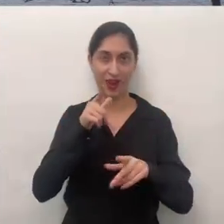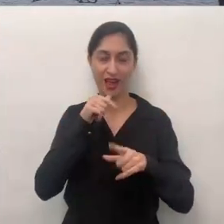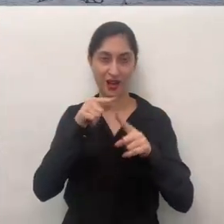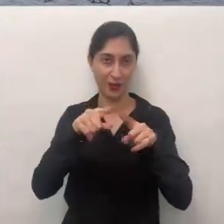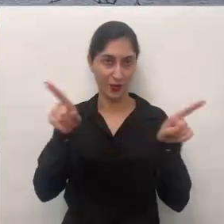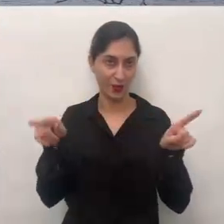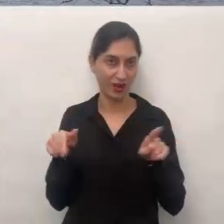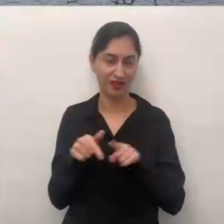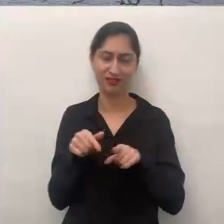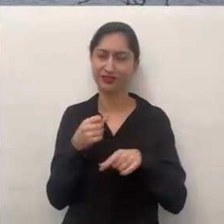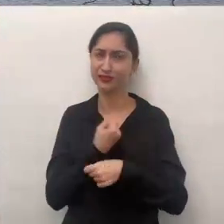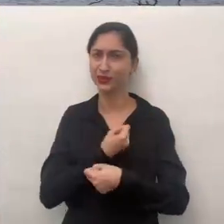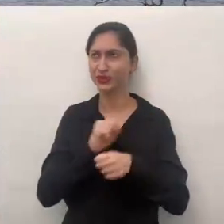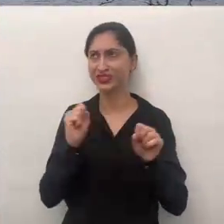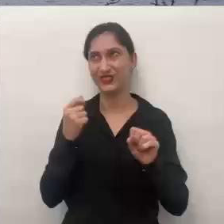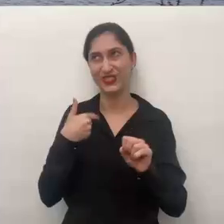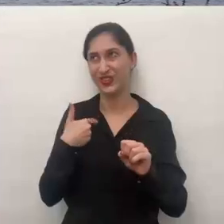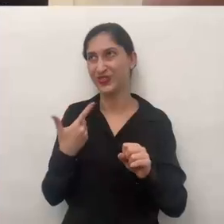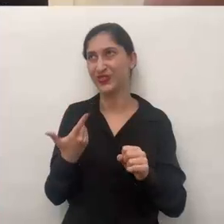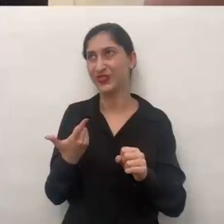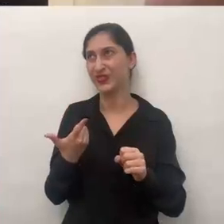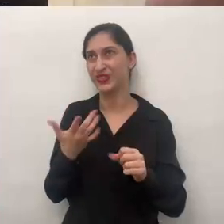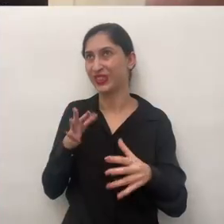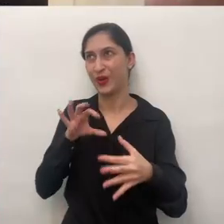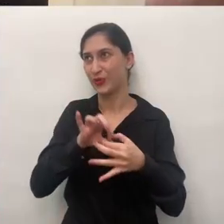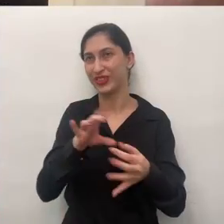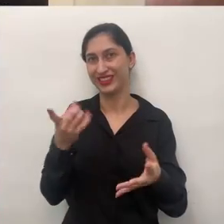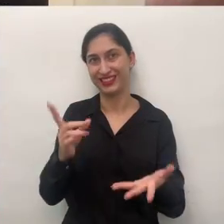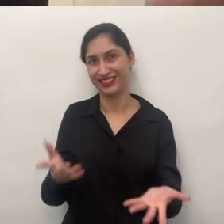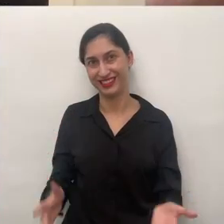assim, é impossível você